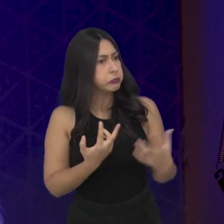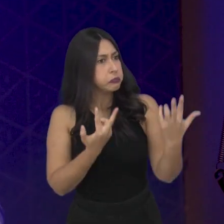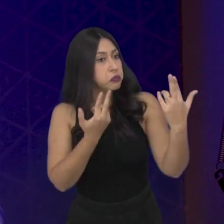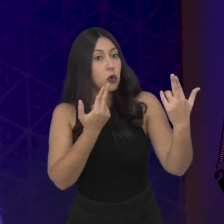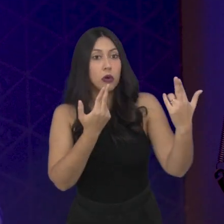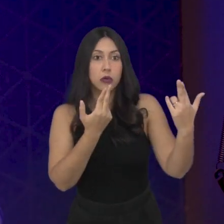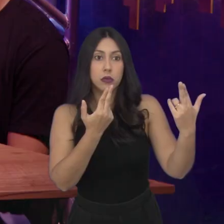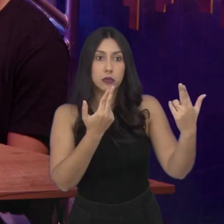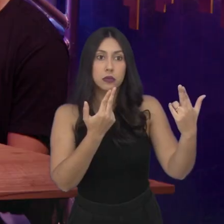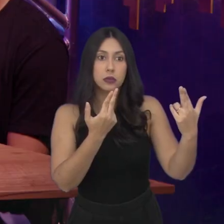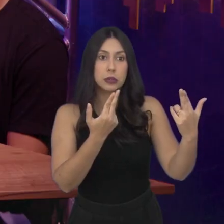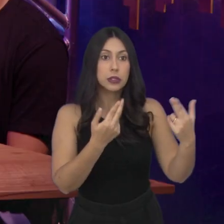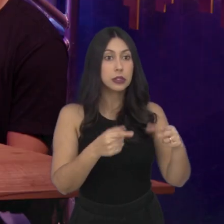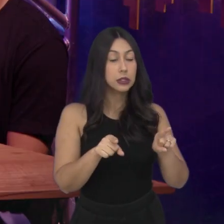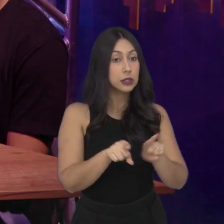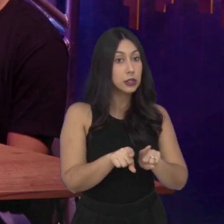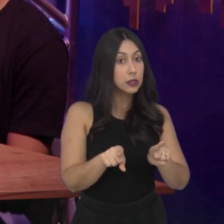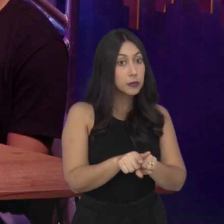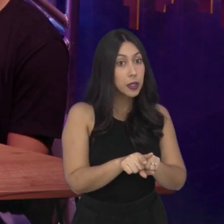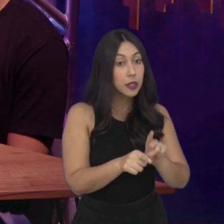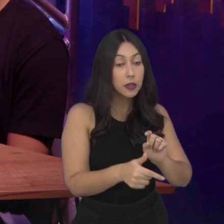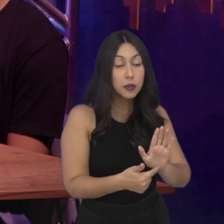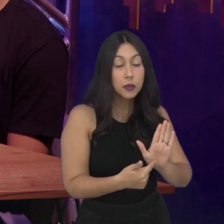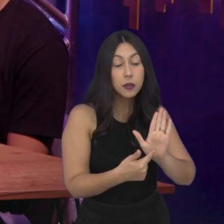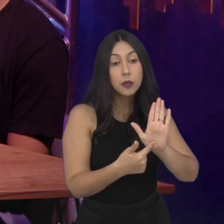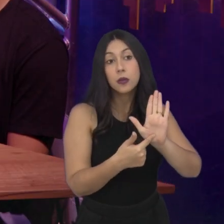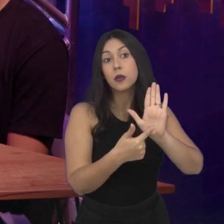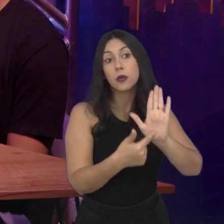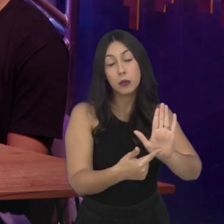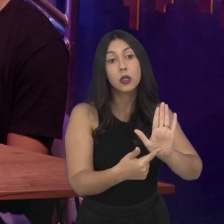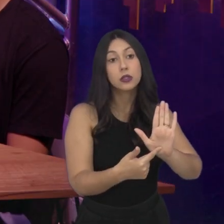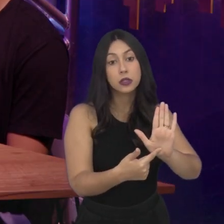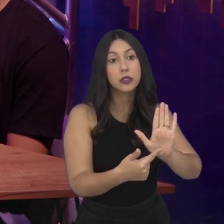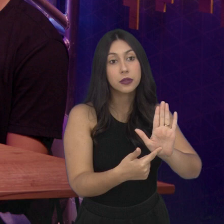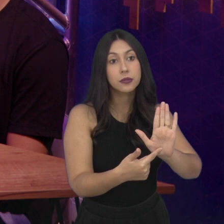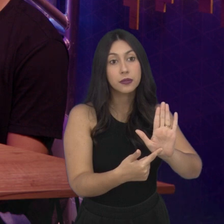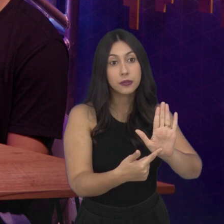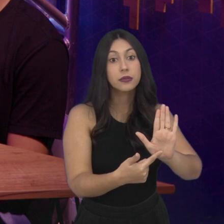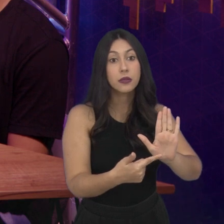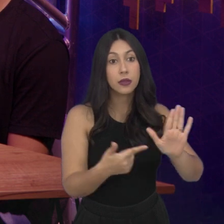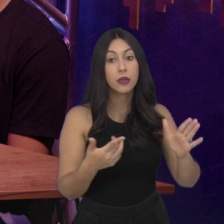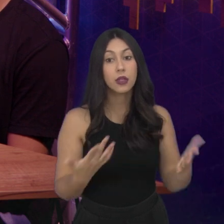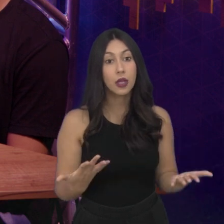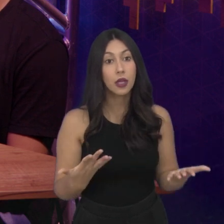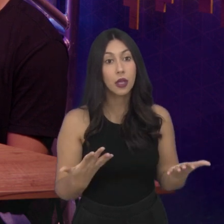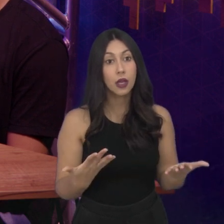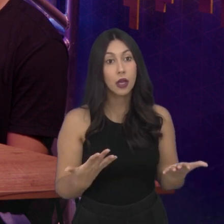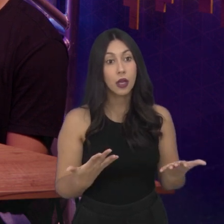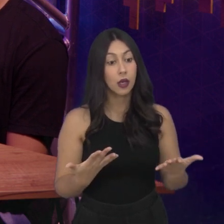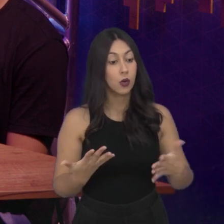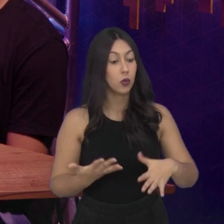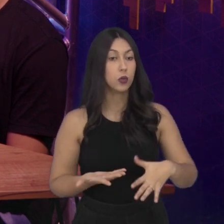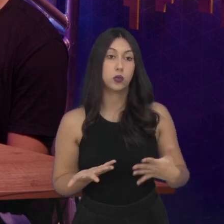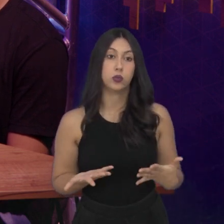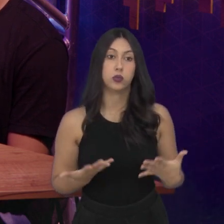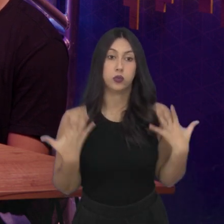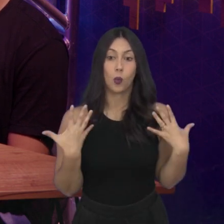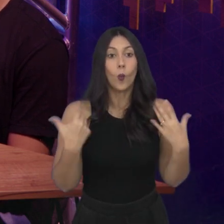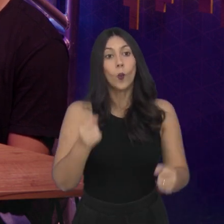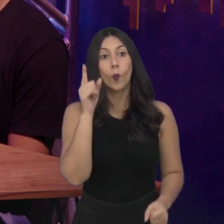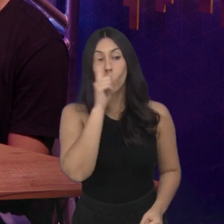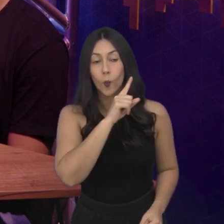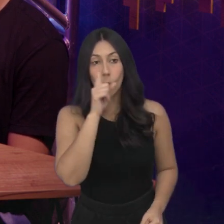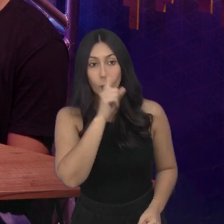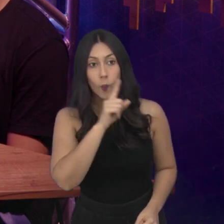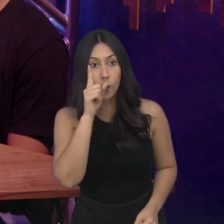E basicamente, outra coisa que essa matéria também traz é essa questão de um dos fatores que explicam o sucesso do Healing Fiction é o